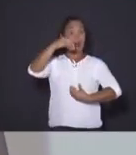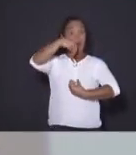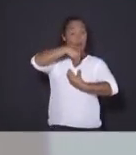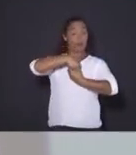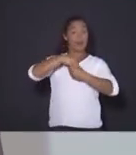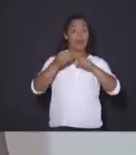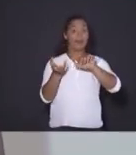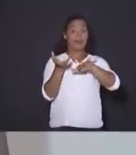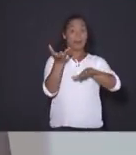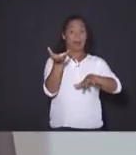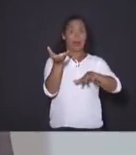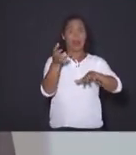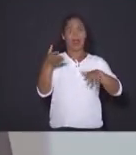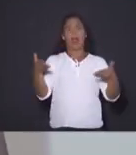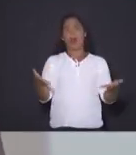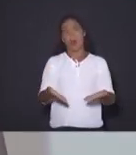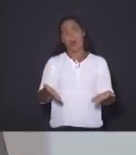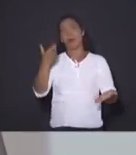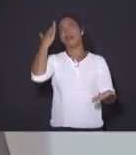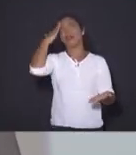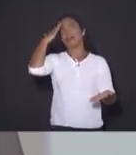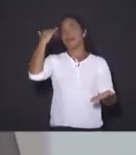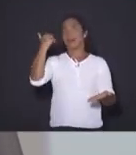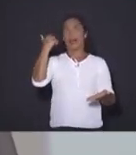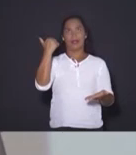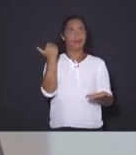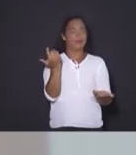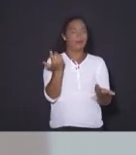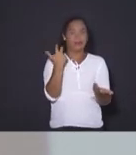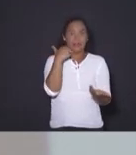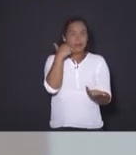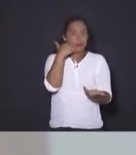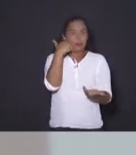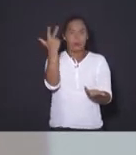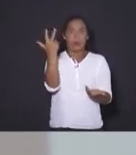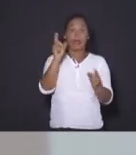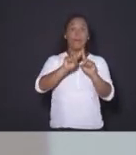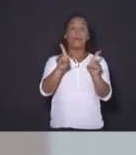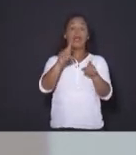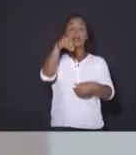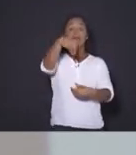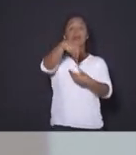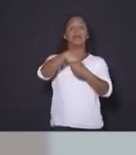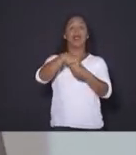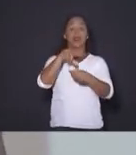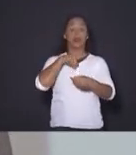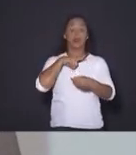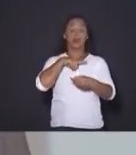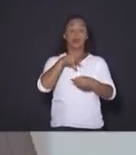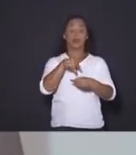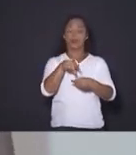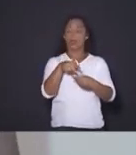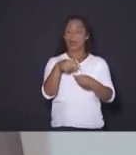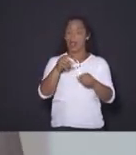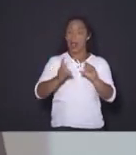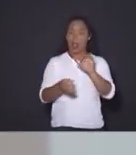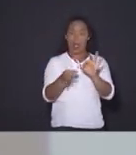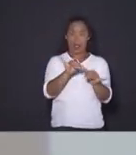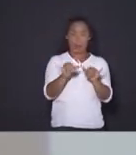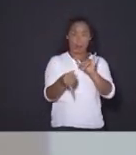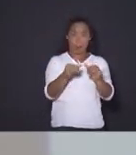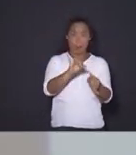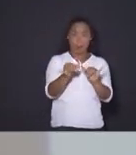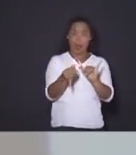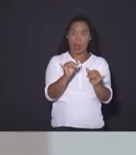com esse vergonhoso congresso que a gente tem dentro da câmara dos deputados tem um laboratório hra aquele que está fazendo um trabalho